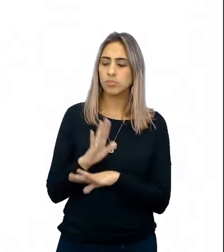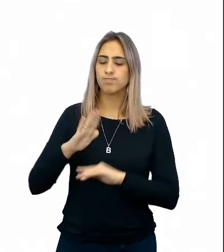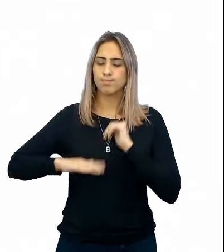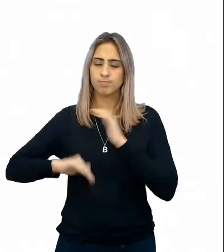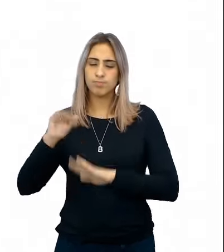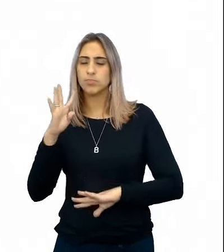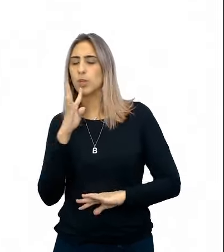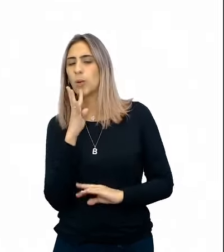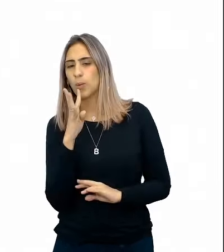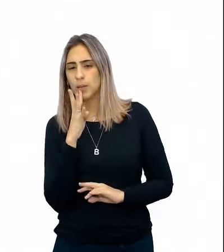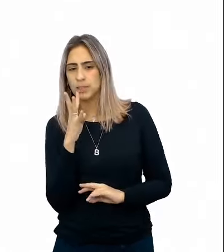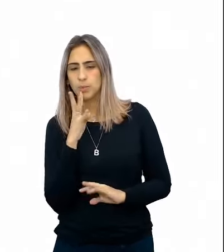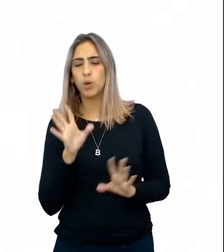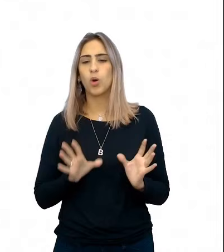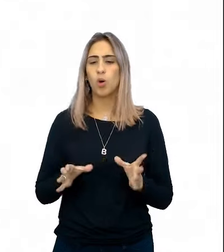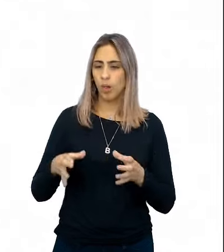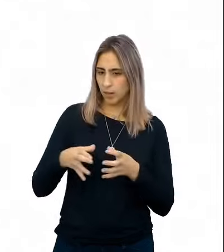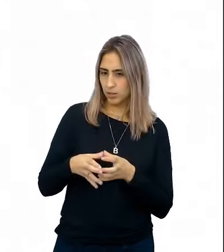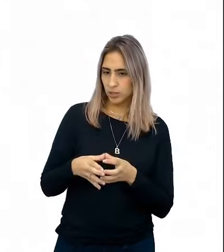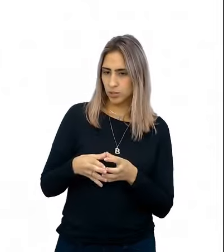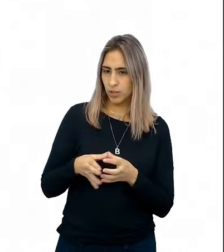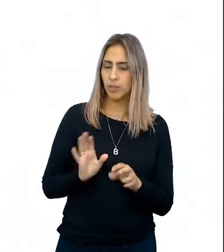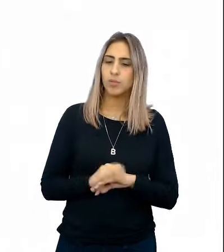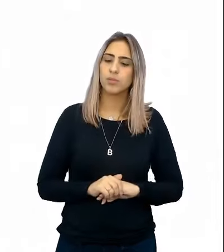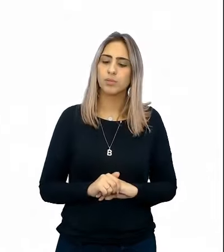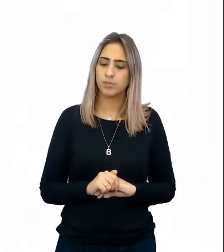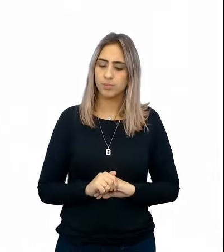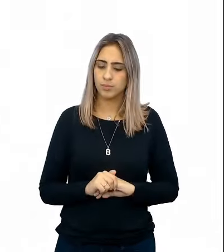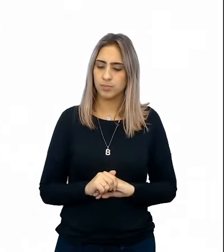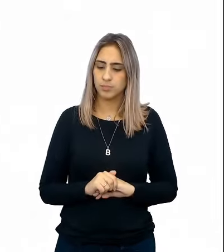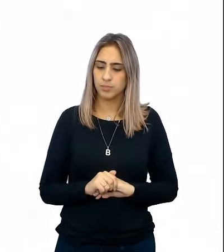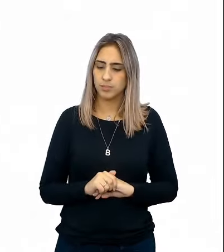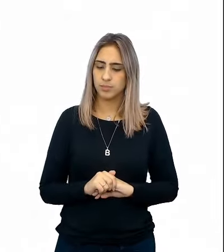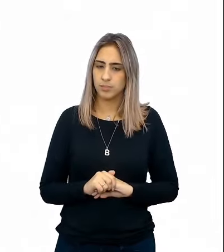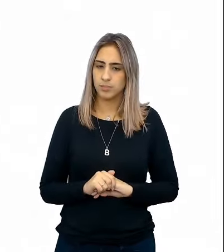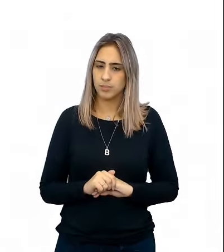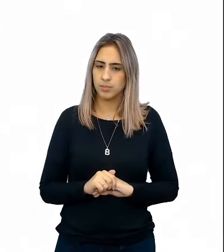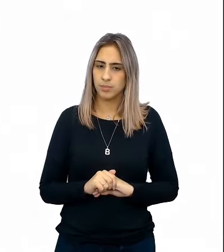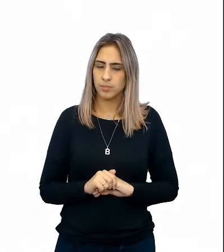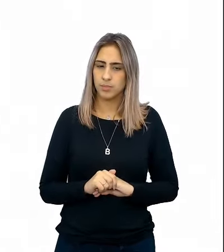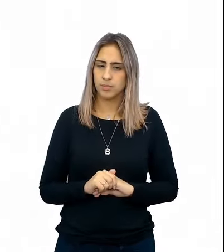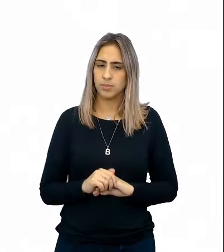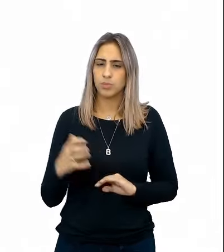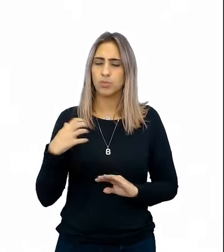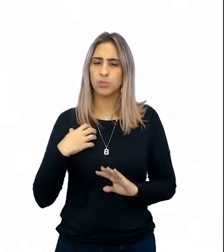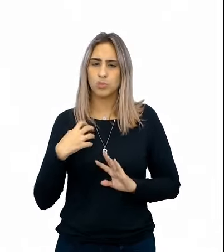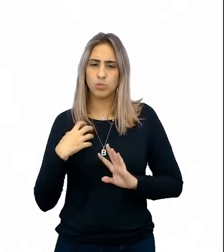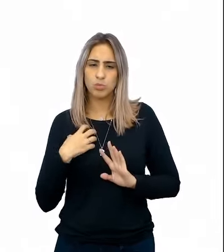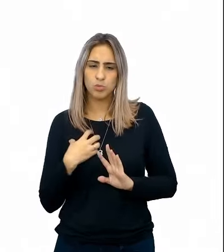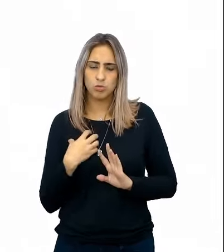construindo conhecimentos coletivamente, porque à medida que